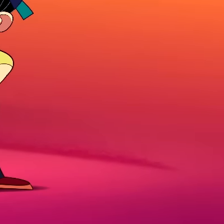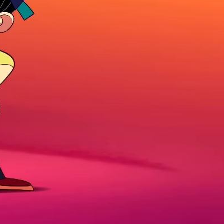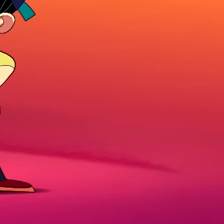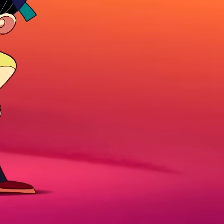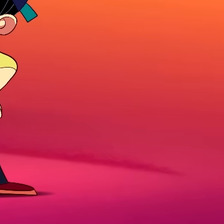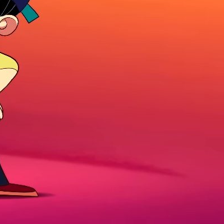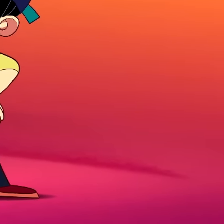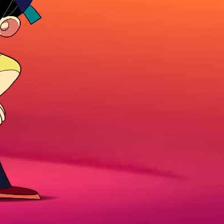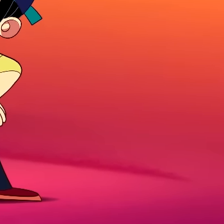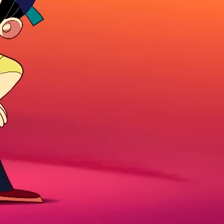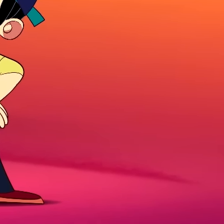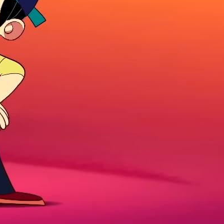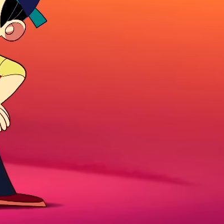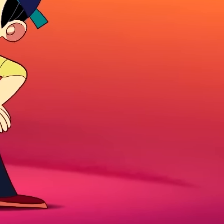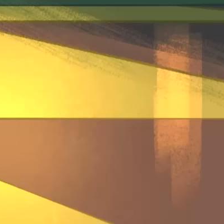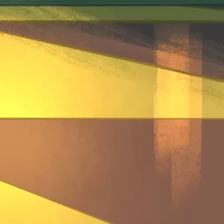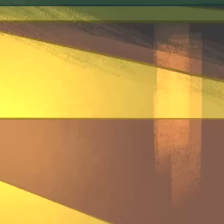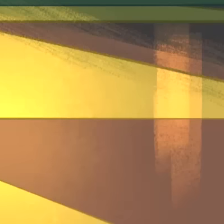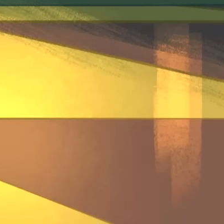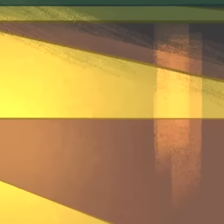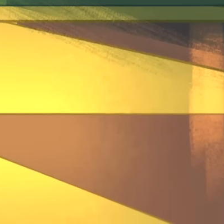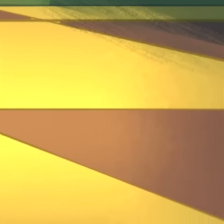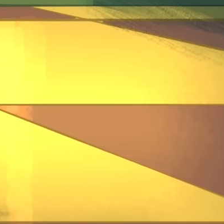Hora do Black.